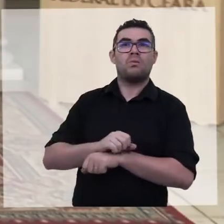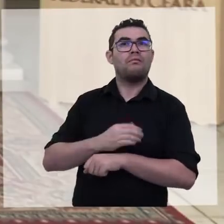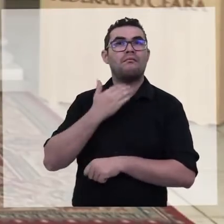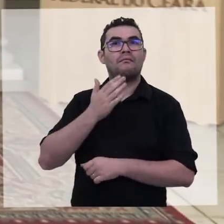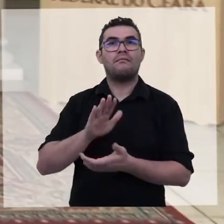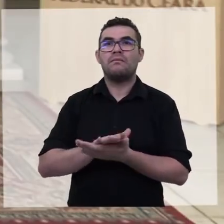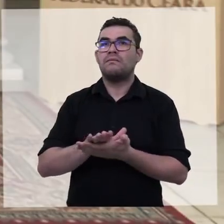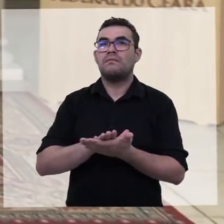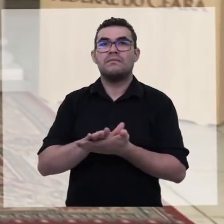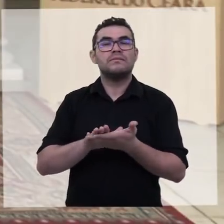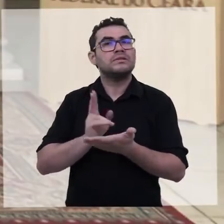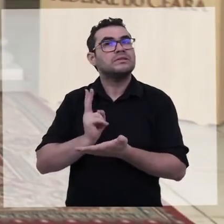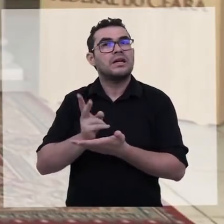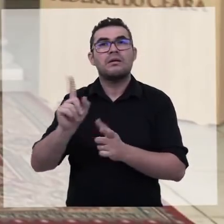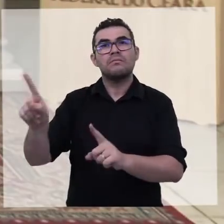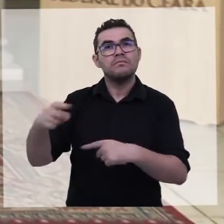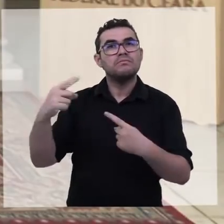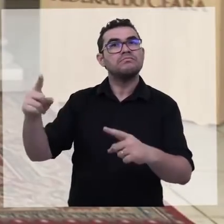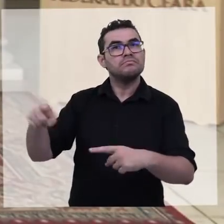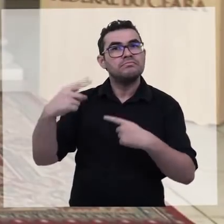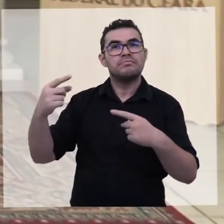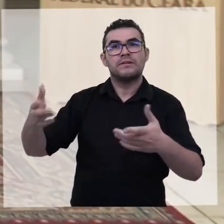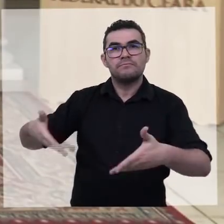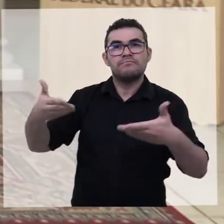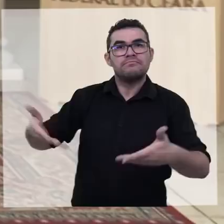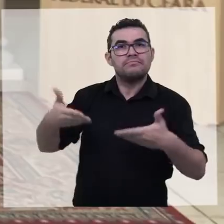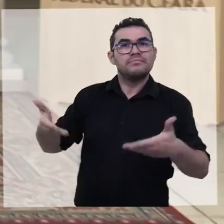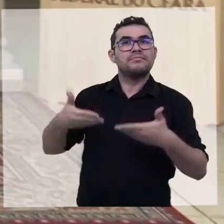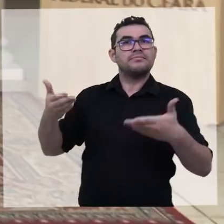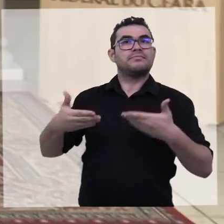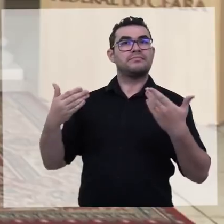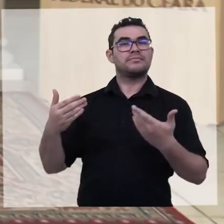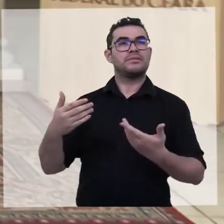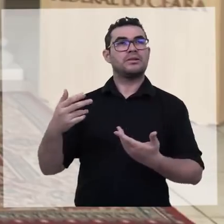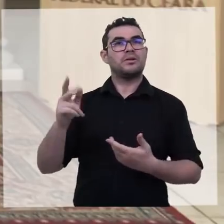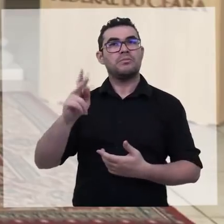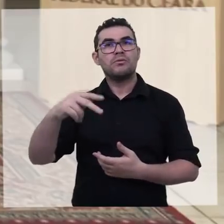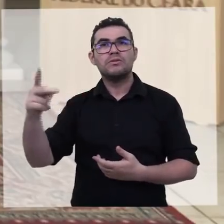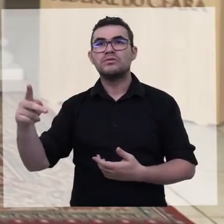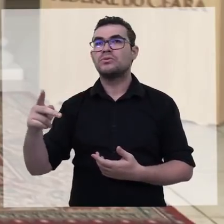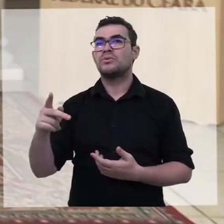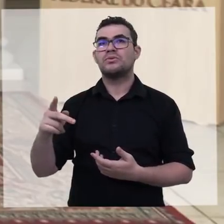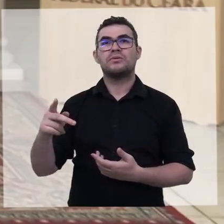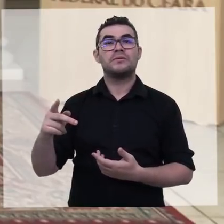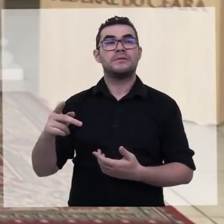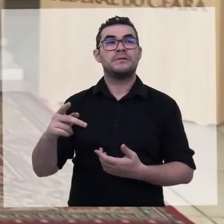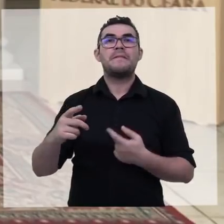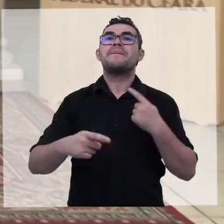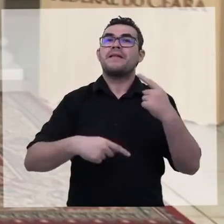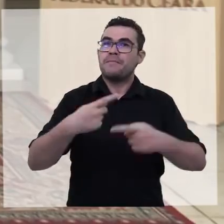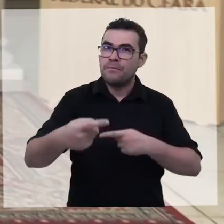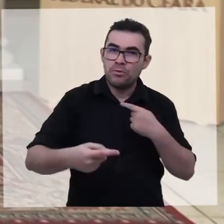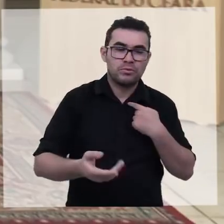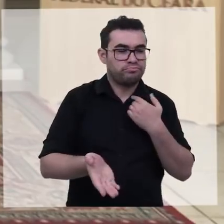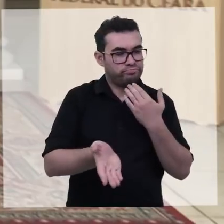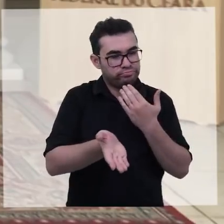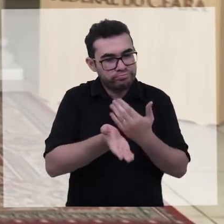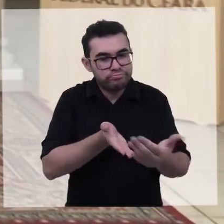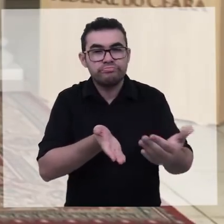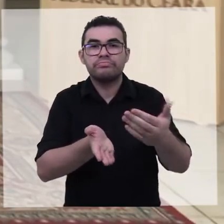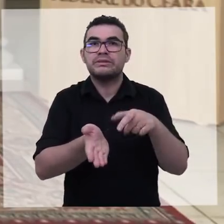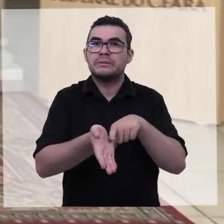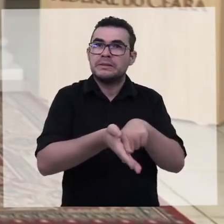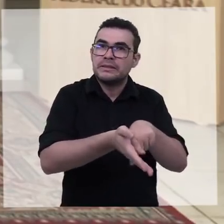dos professores, do departamento, nunca encontrei nenhuma dificuldade, né? Então, e mesmo depois